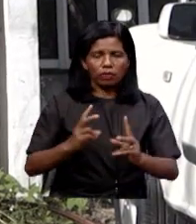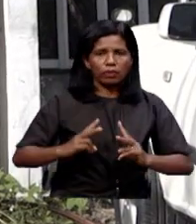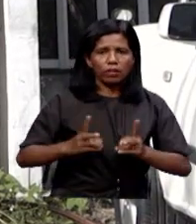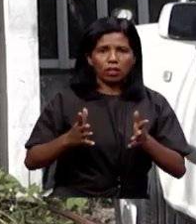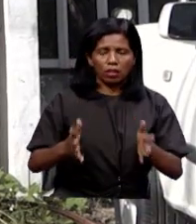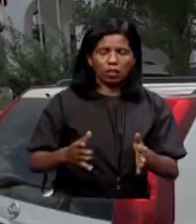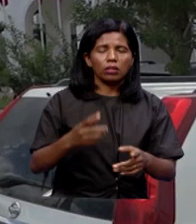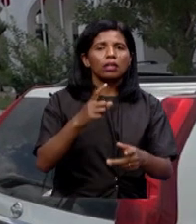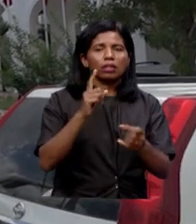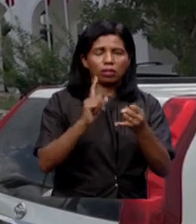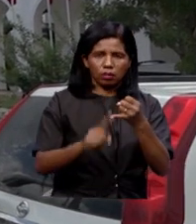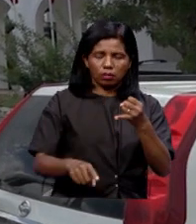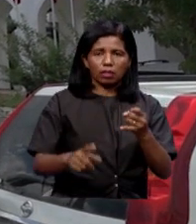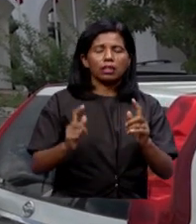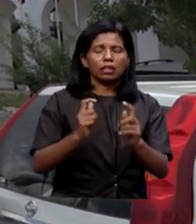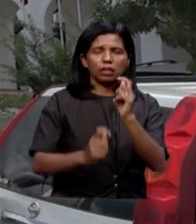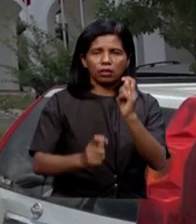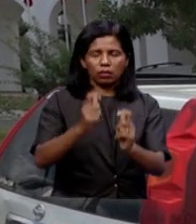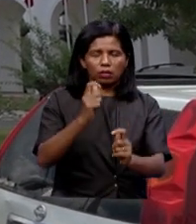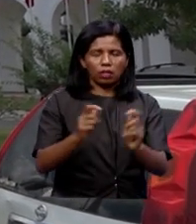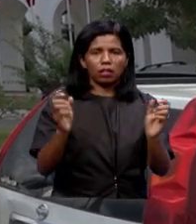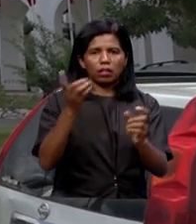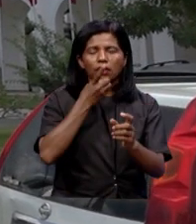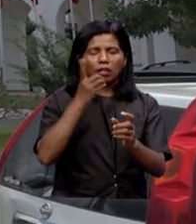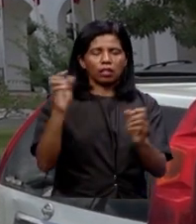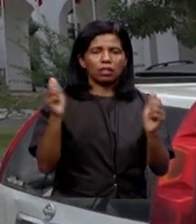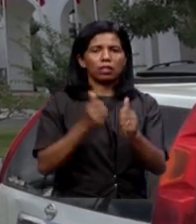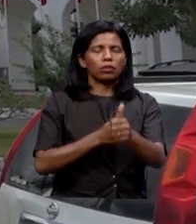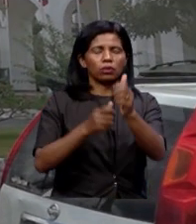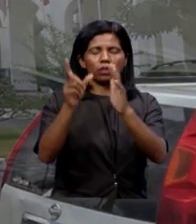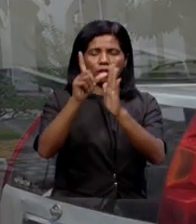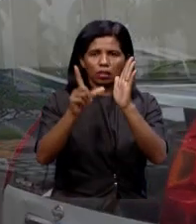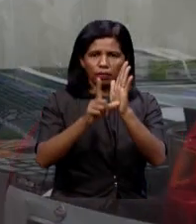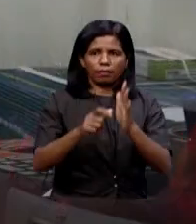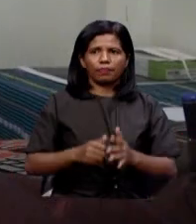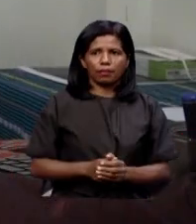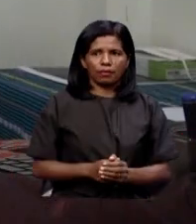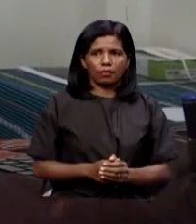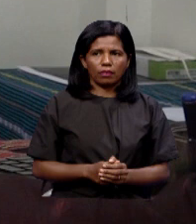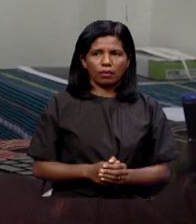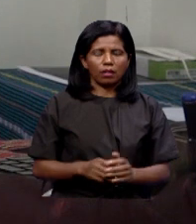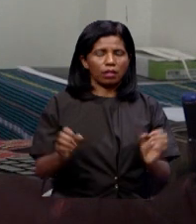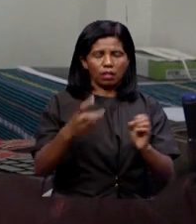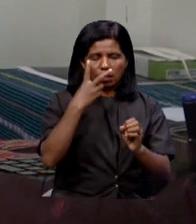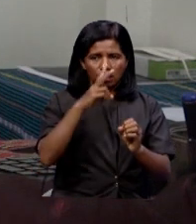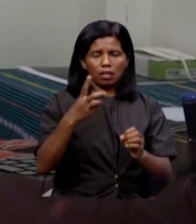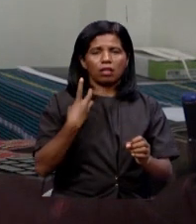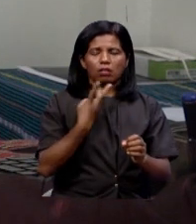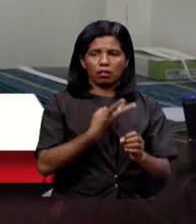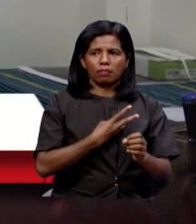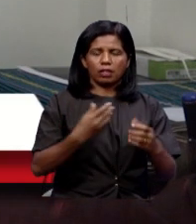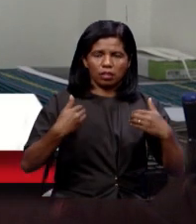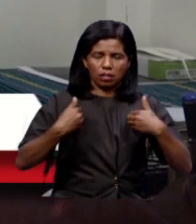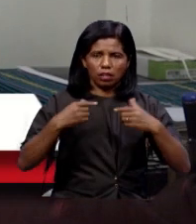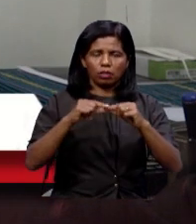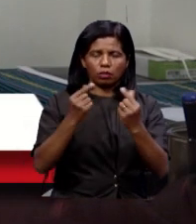mai tribunal recurso declara inconstitucional. Nyahare bahan sa ne mangkodela ba, iha ami iho na ekipa